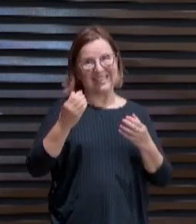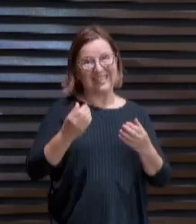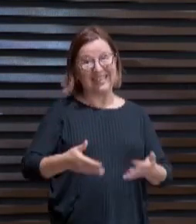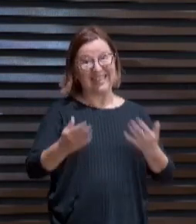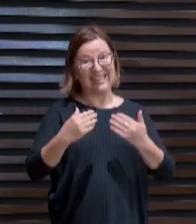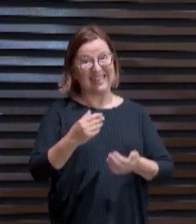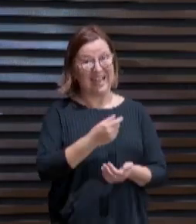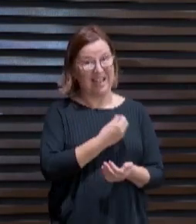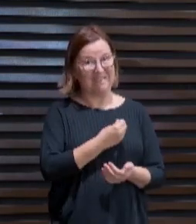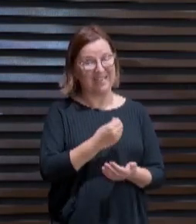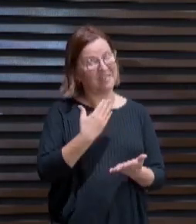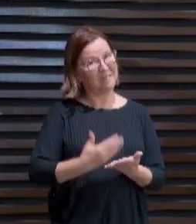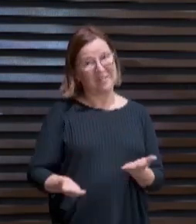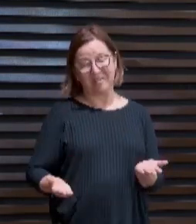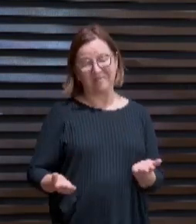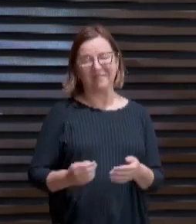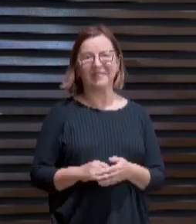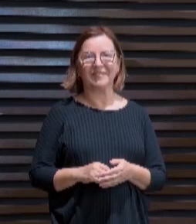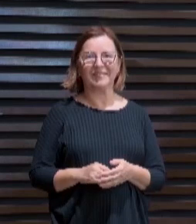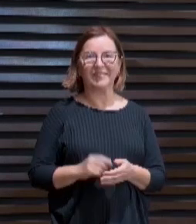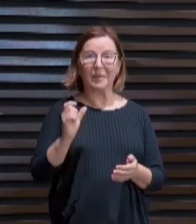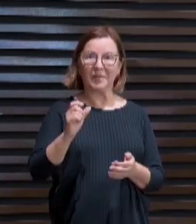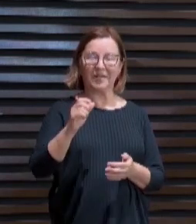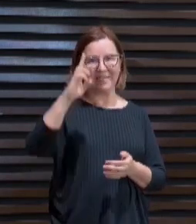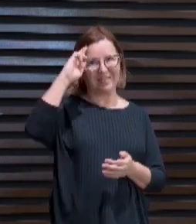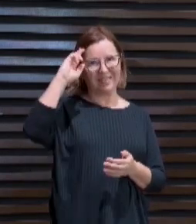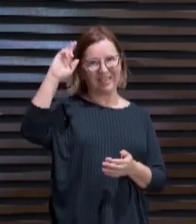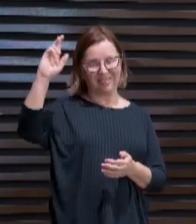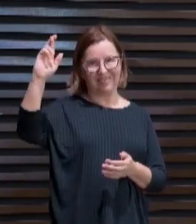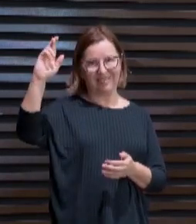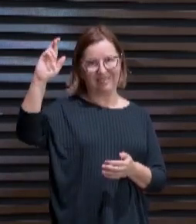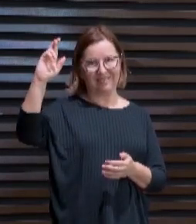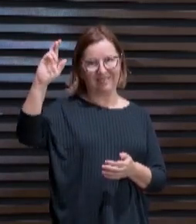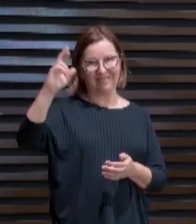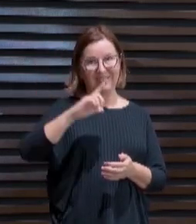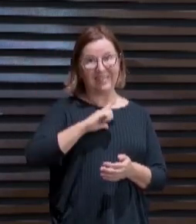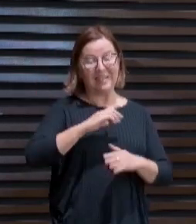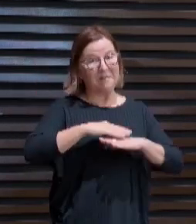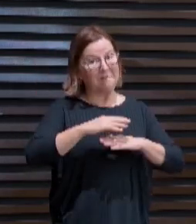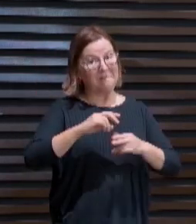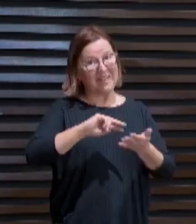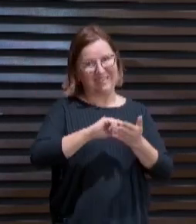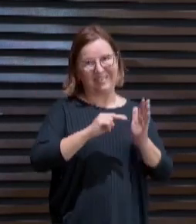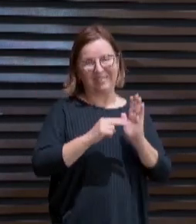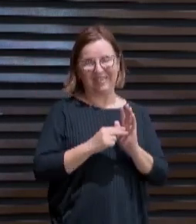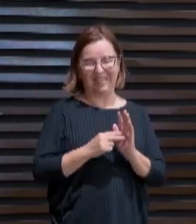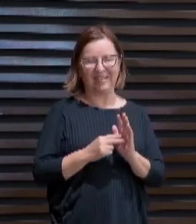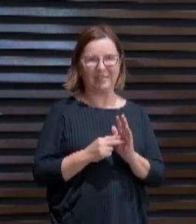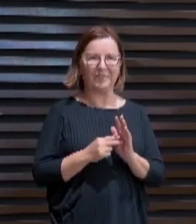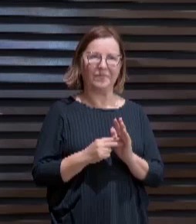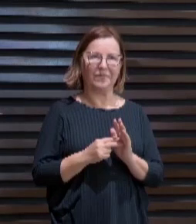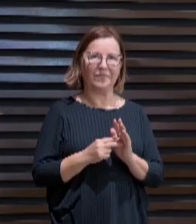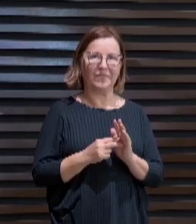perdê-la-á. A palavra Senhor, então ela tem muito mais significado do que nós podemos dizer. Quando você diz